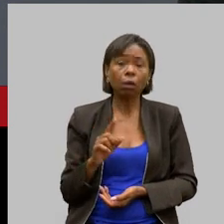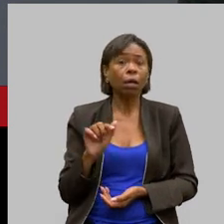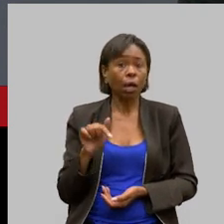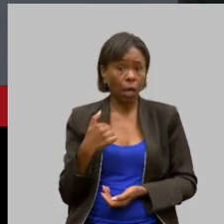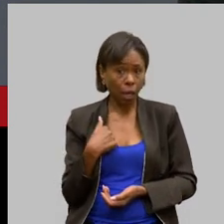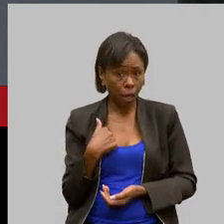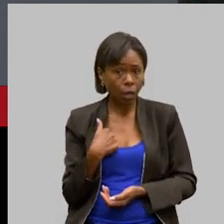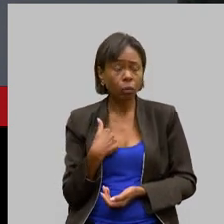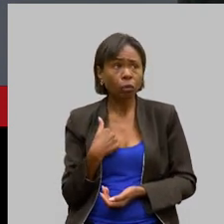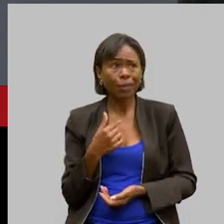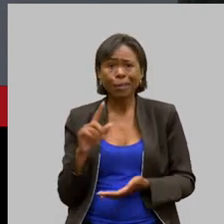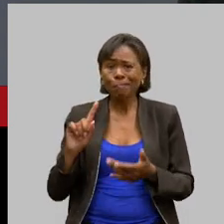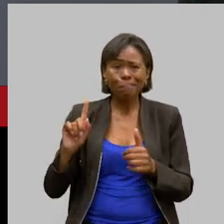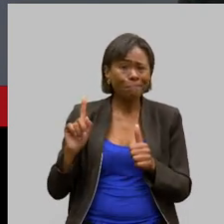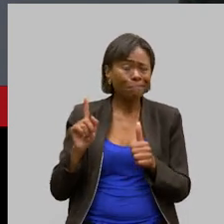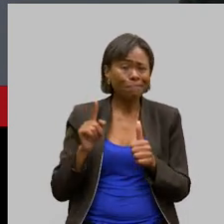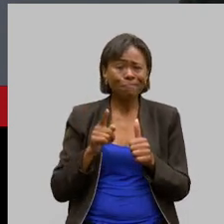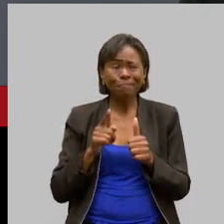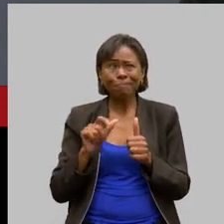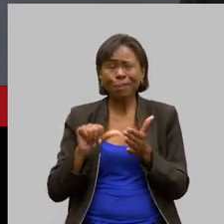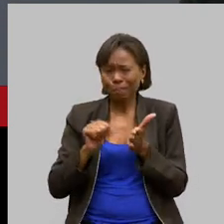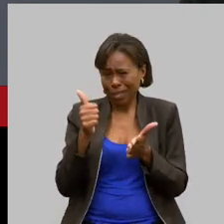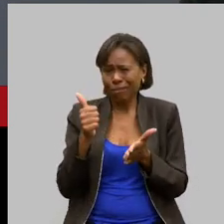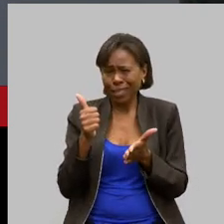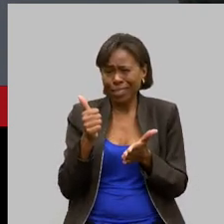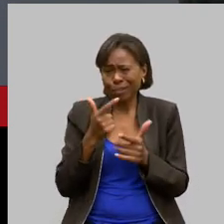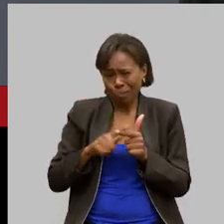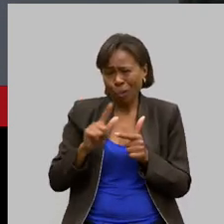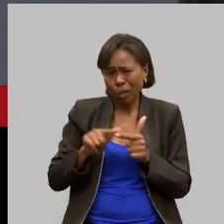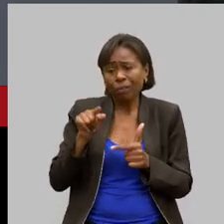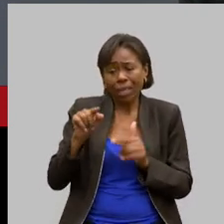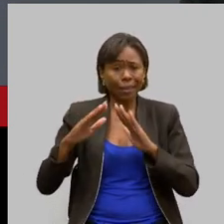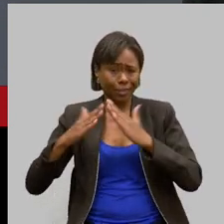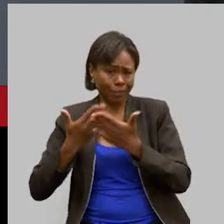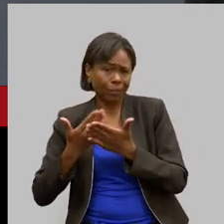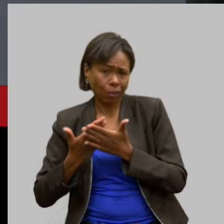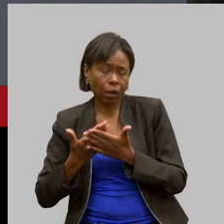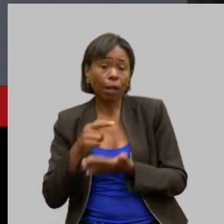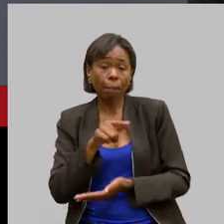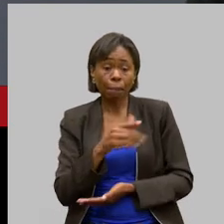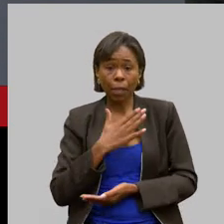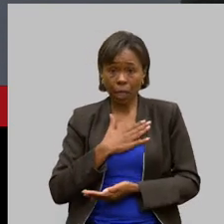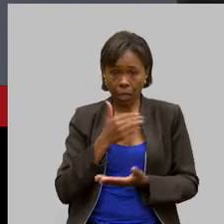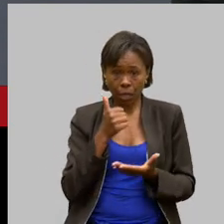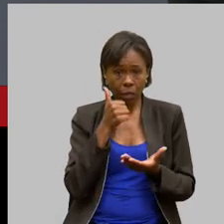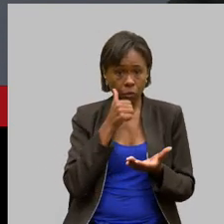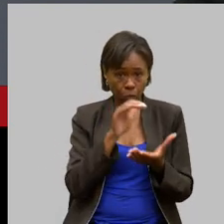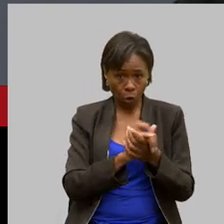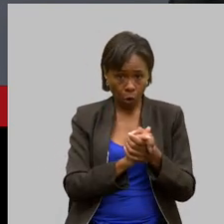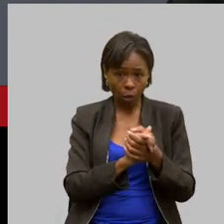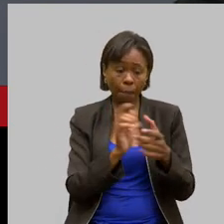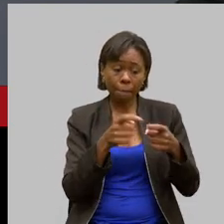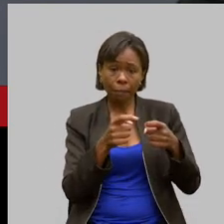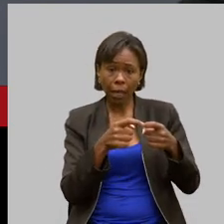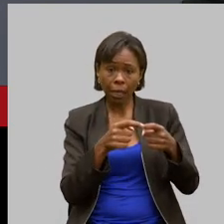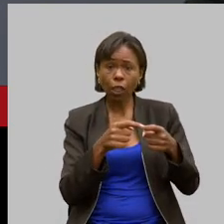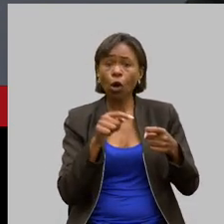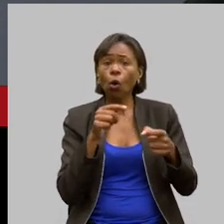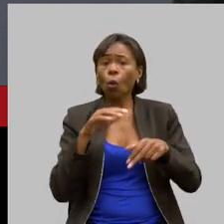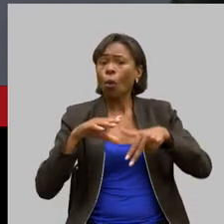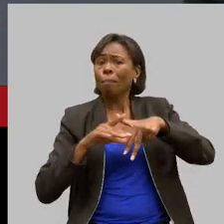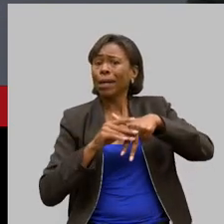escola mas o autista ele vai crescer a minha esposa é médica ela tem um paciente de 80 anos que é autista Como foi a vida